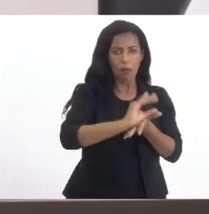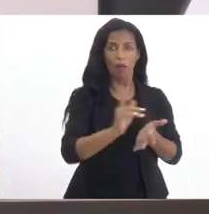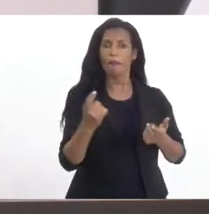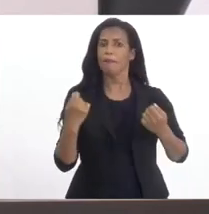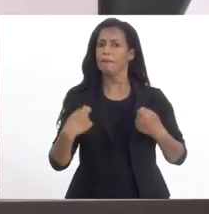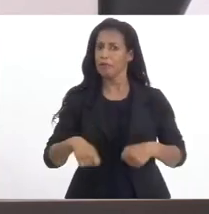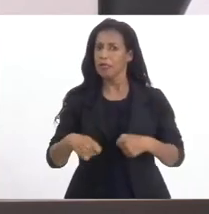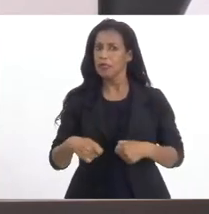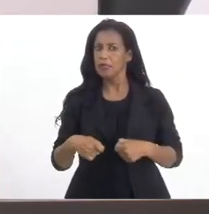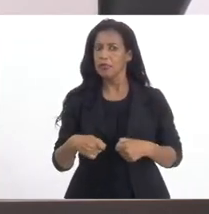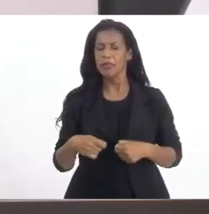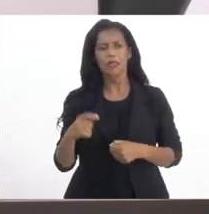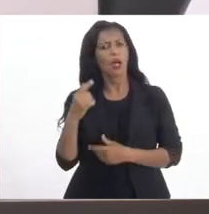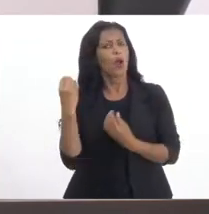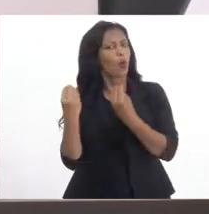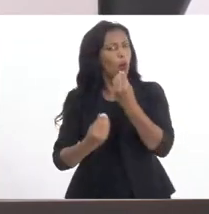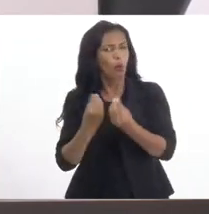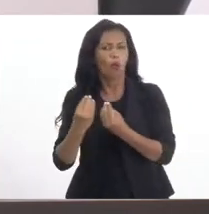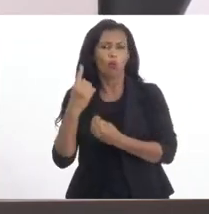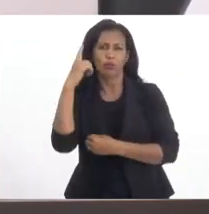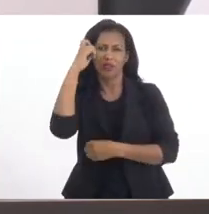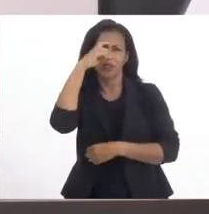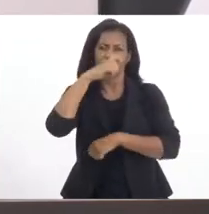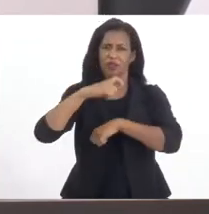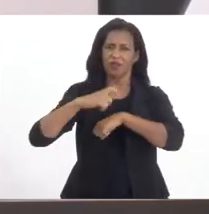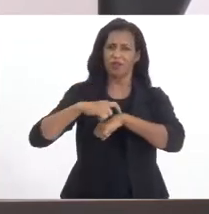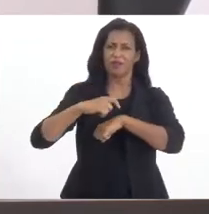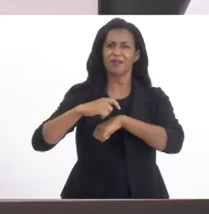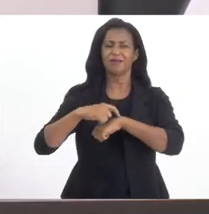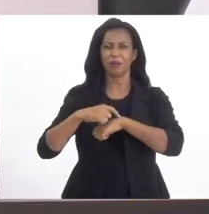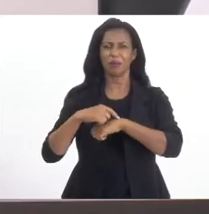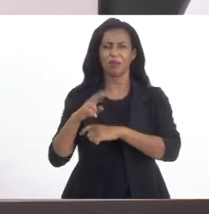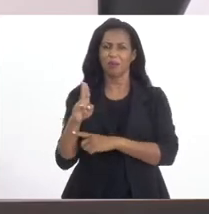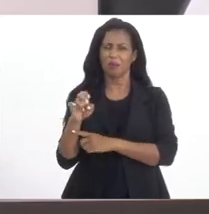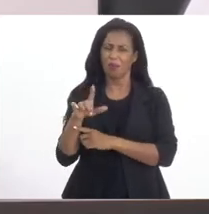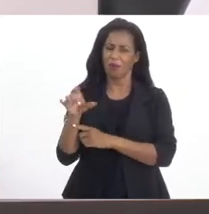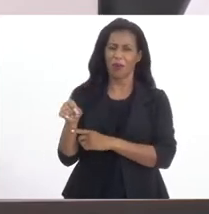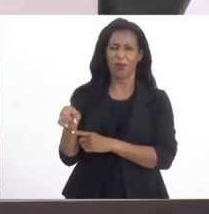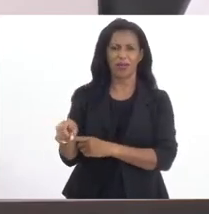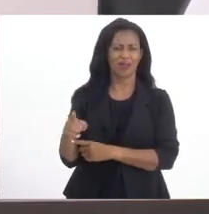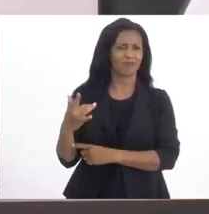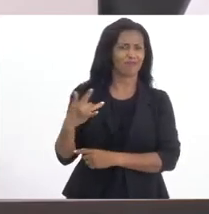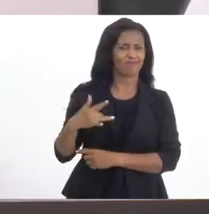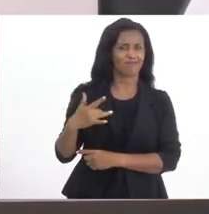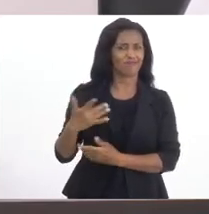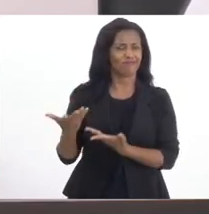tem sido especialmente difícil para a UESO contar com essas condições